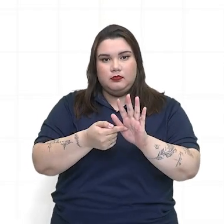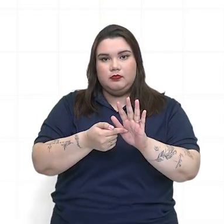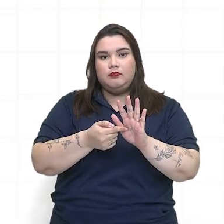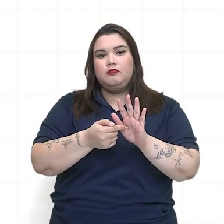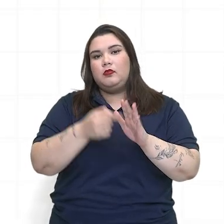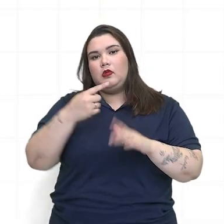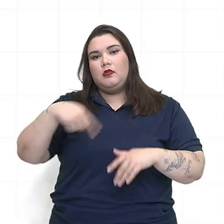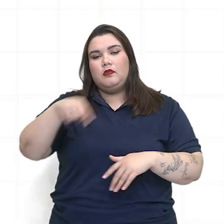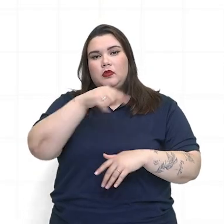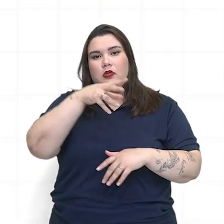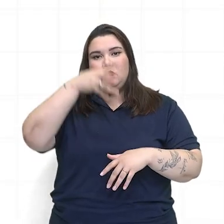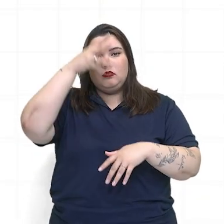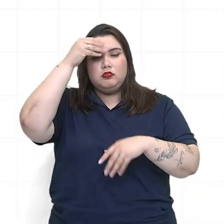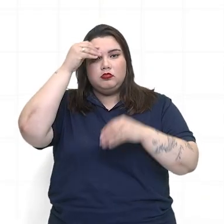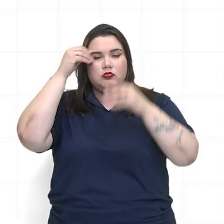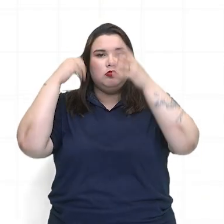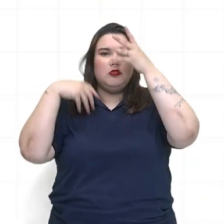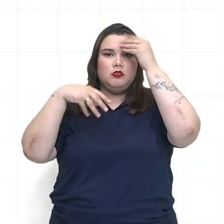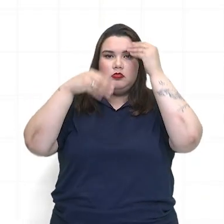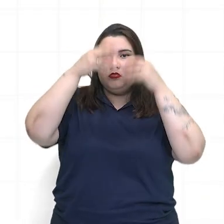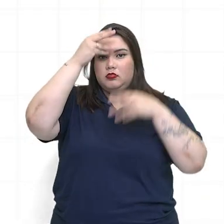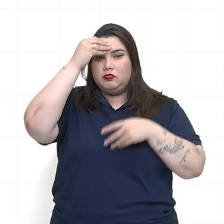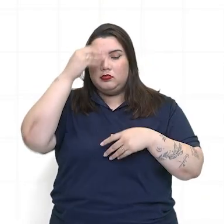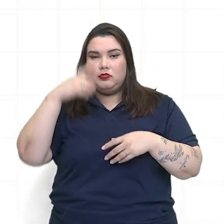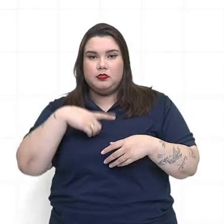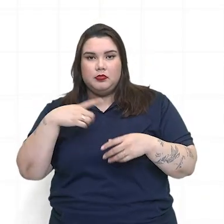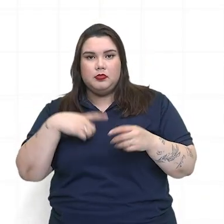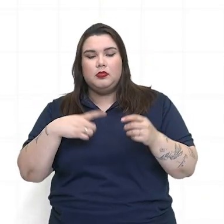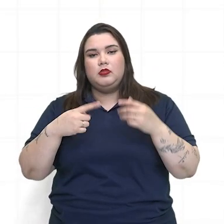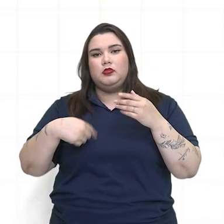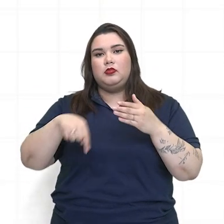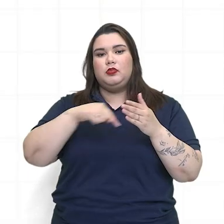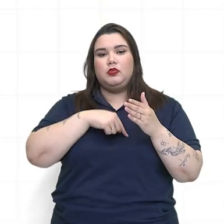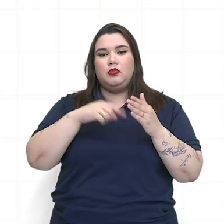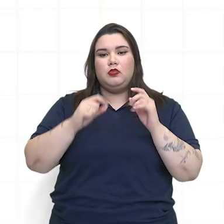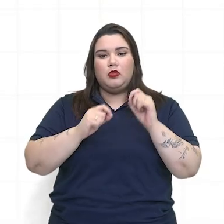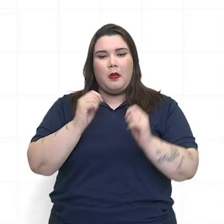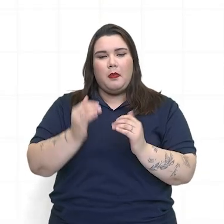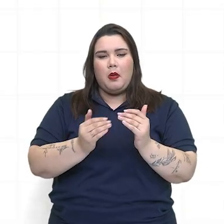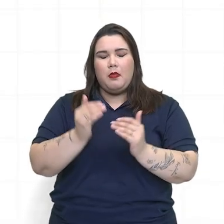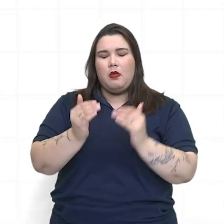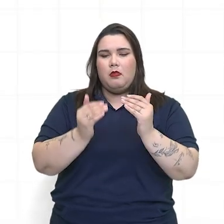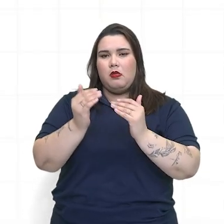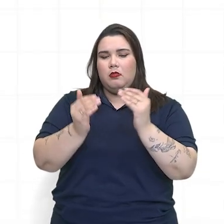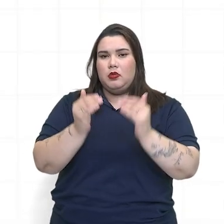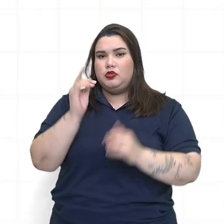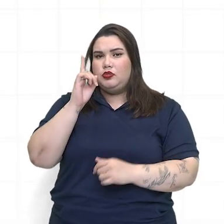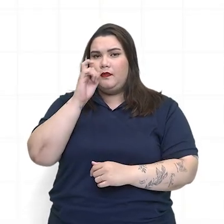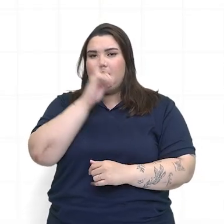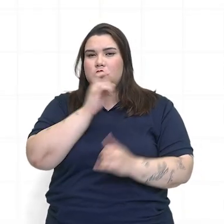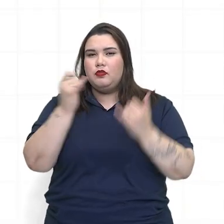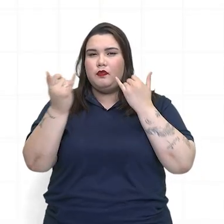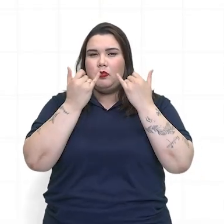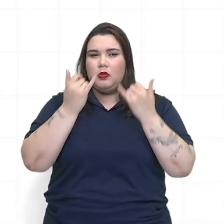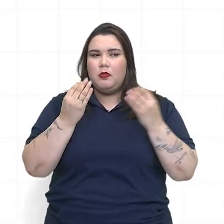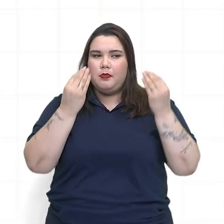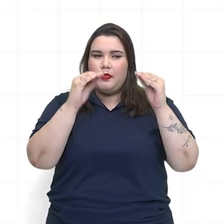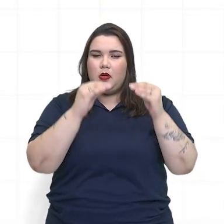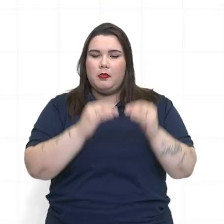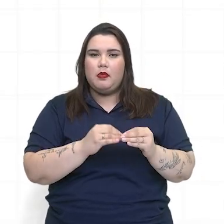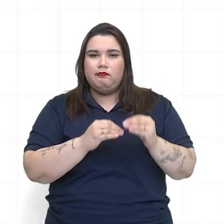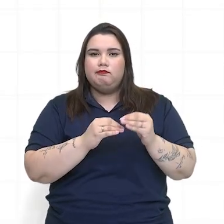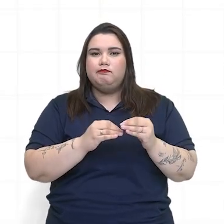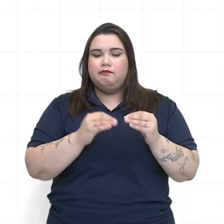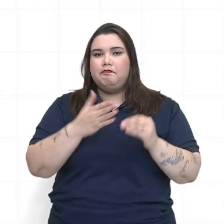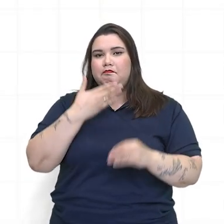sendo absorvidos, estão sendo analisados, a gente vai aumentando aí a complexibilidade dos dados que lá estão sendo